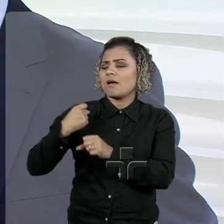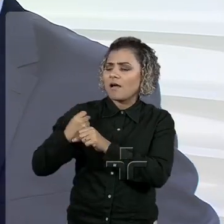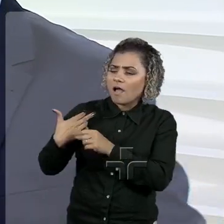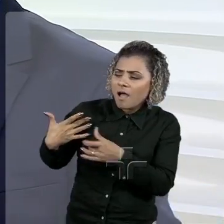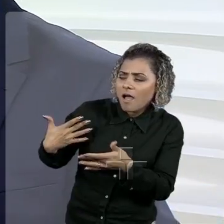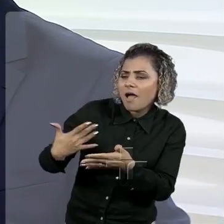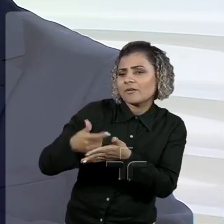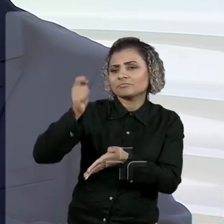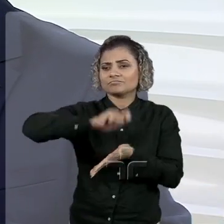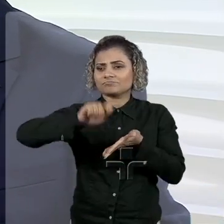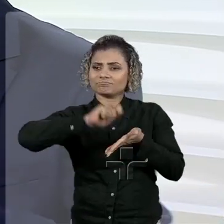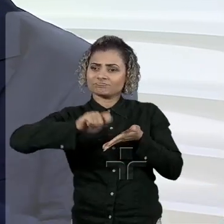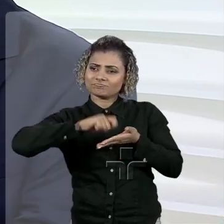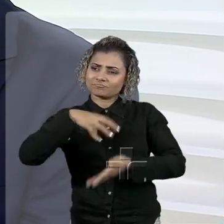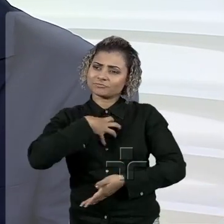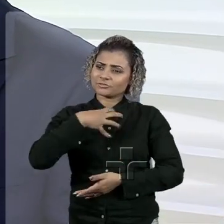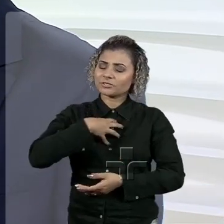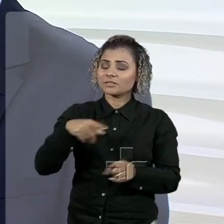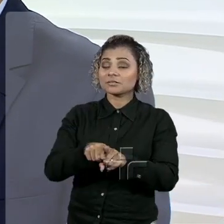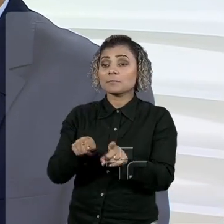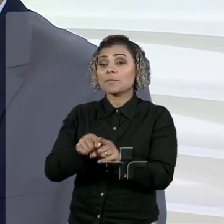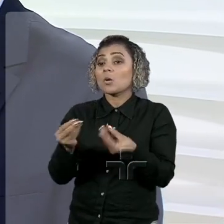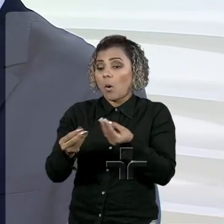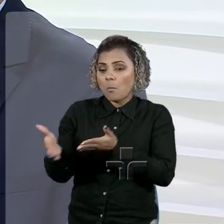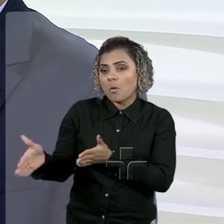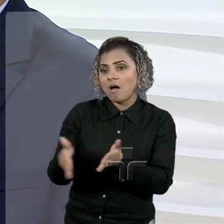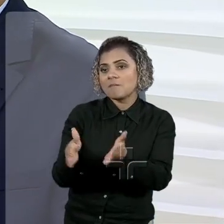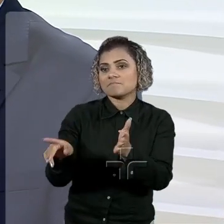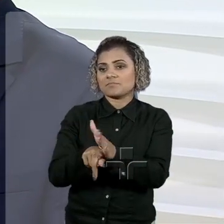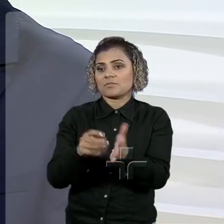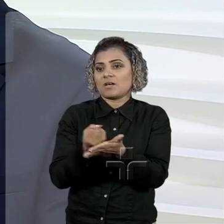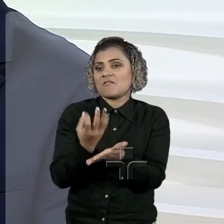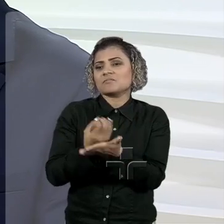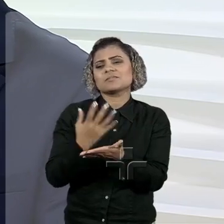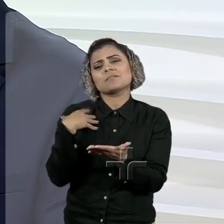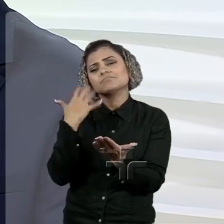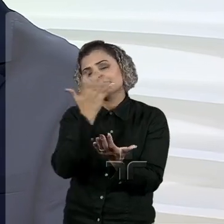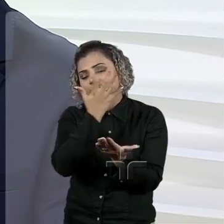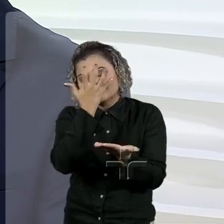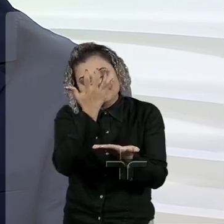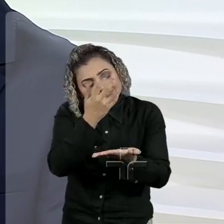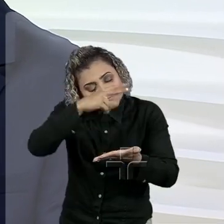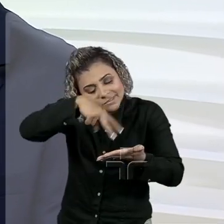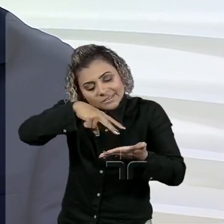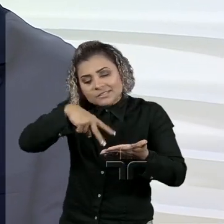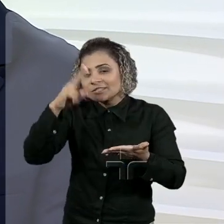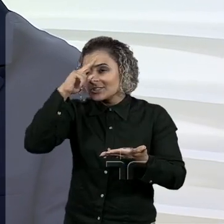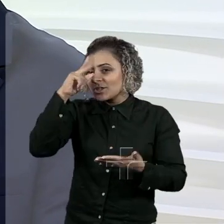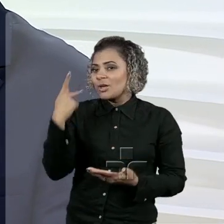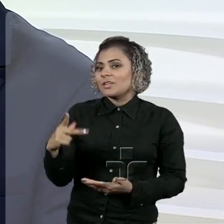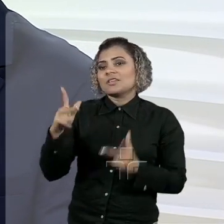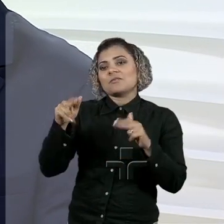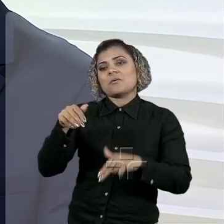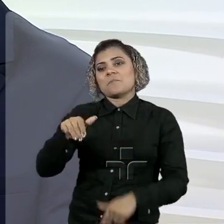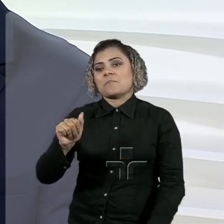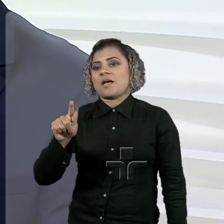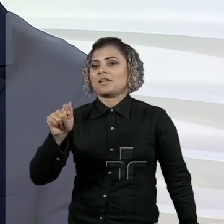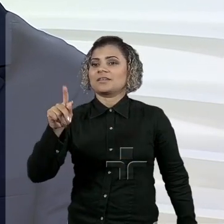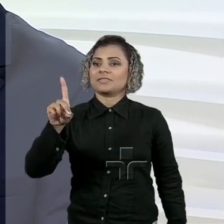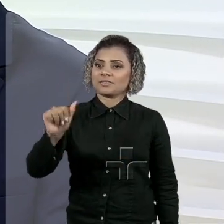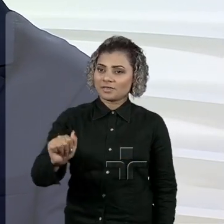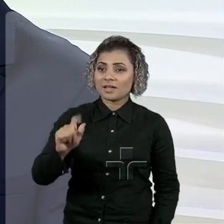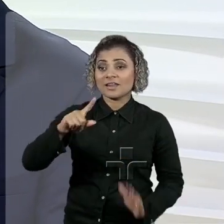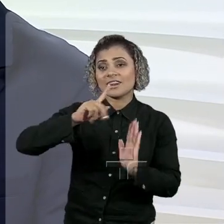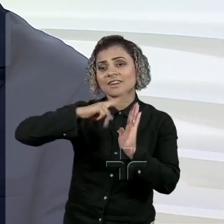tempo, falando de quais caminhos para a alfabetização. É muito apaixonante olhar uma história como a da Magda sendo contada dentro